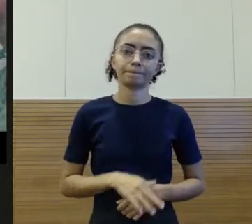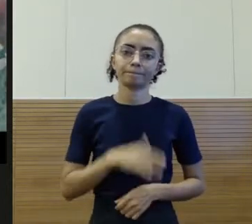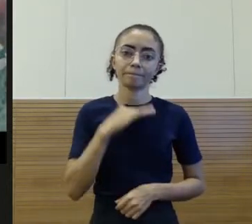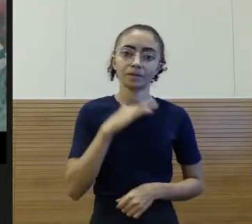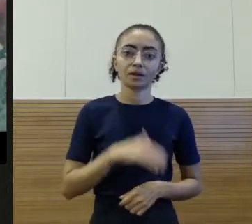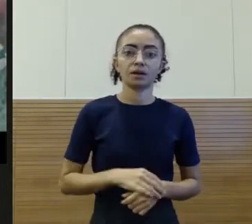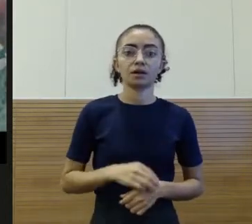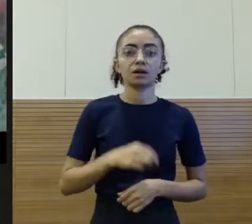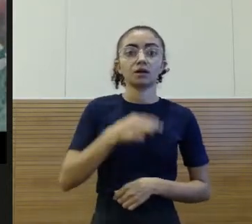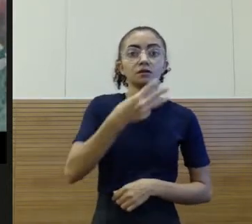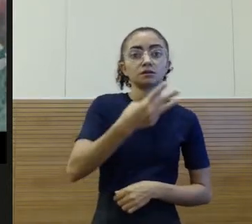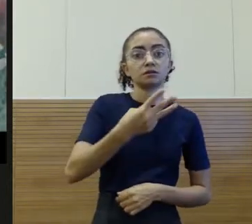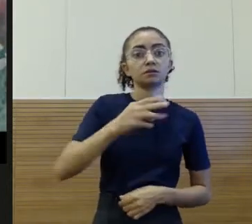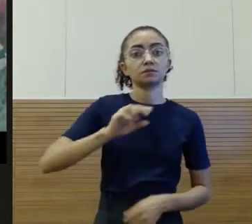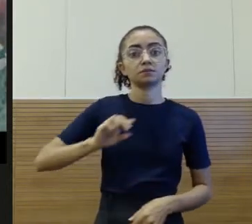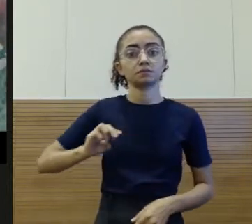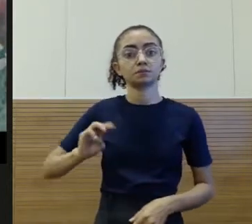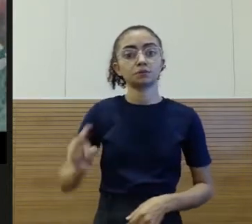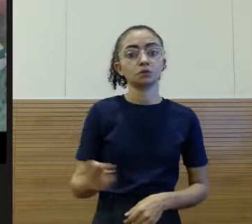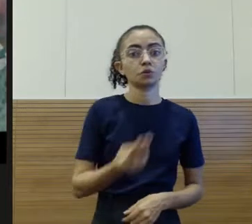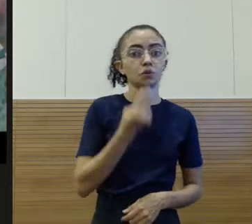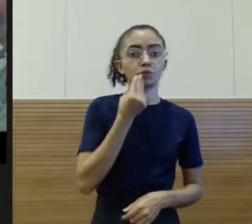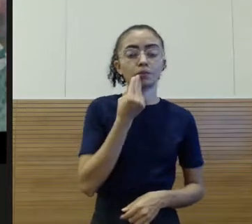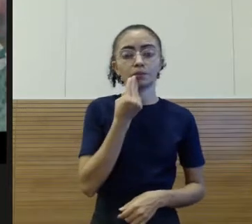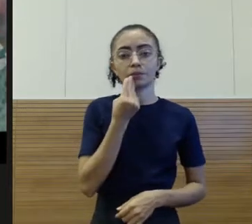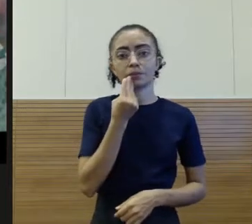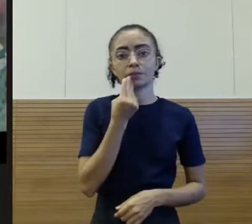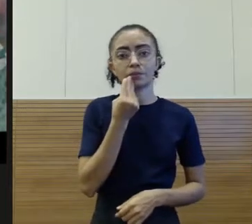adquirir uma dieta saudável